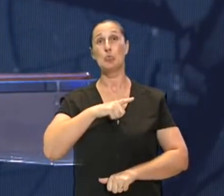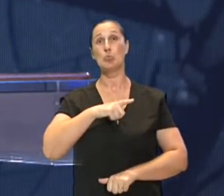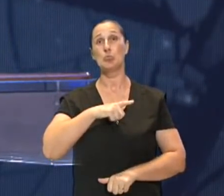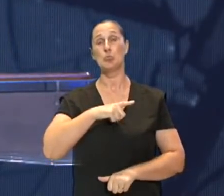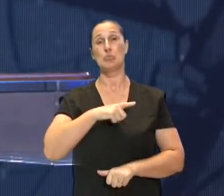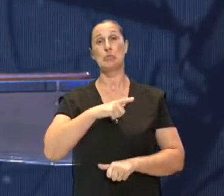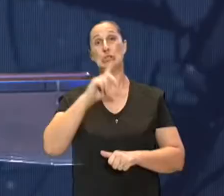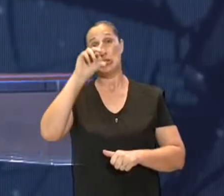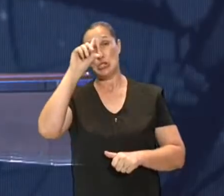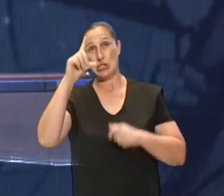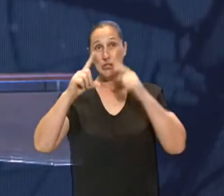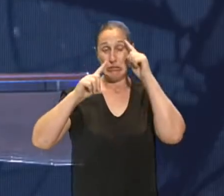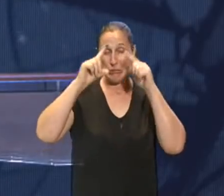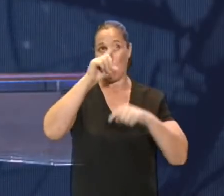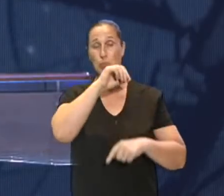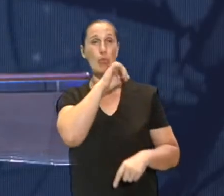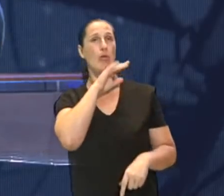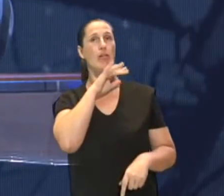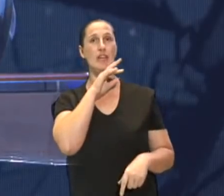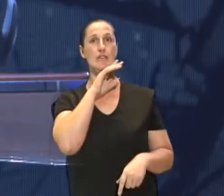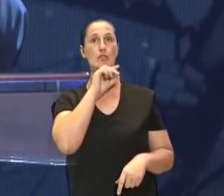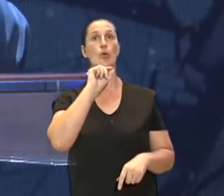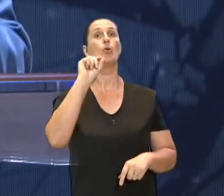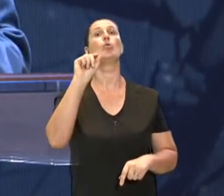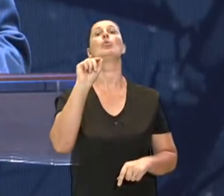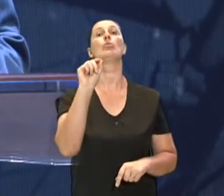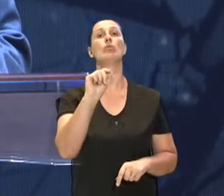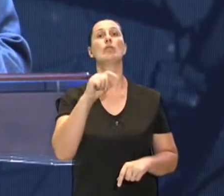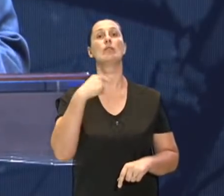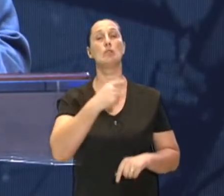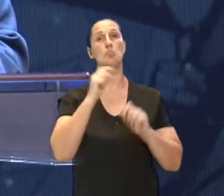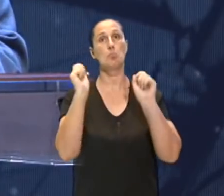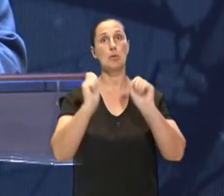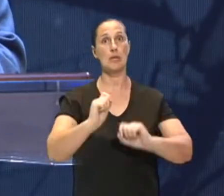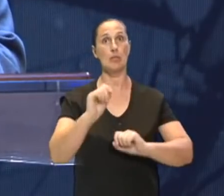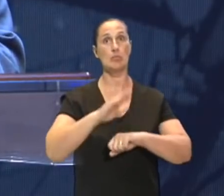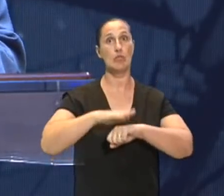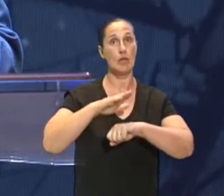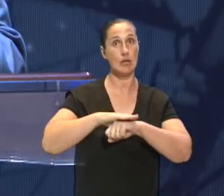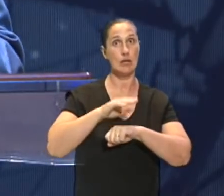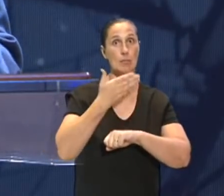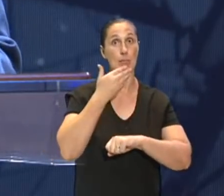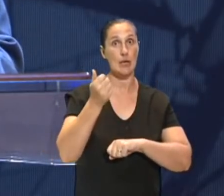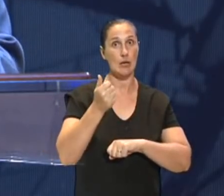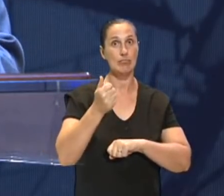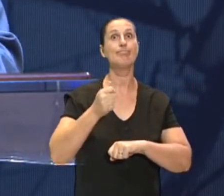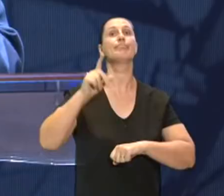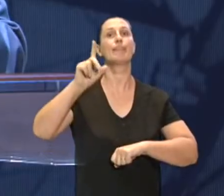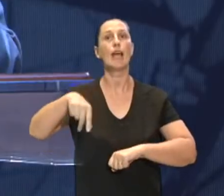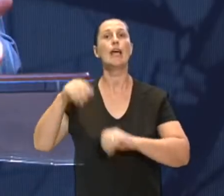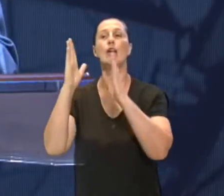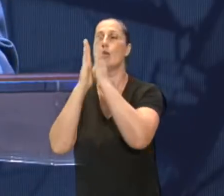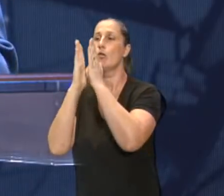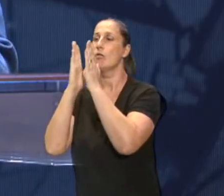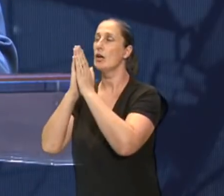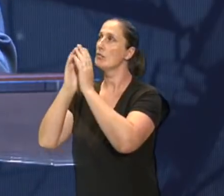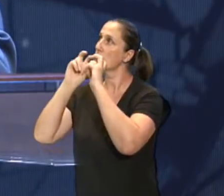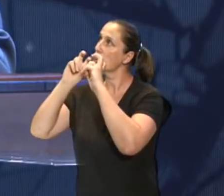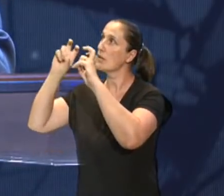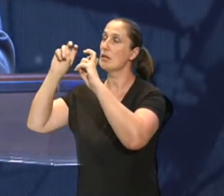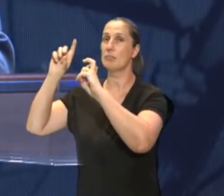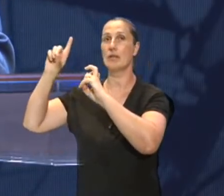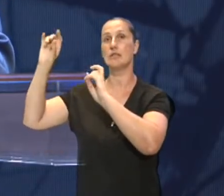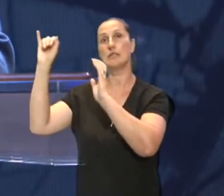E aí o que nós podemos fazer, o que de melhor podemos fazer? É orar, é clamar ao